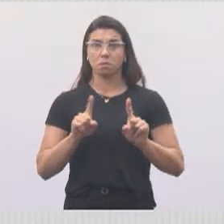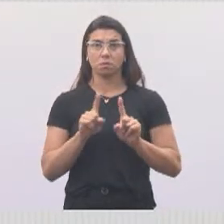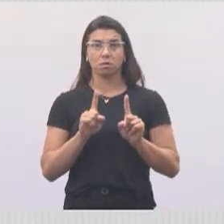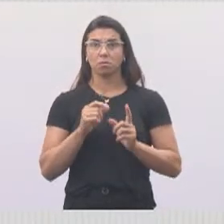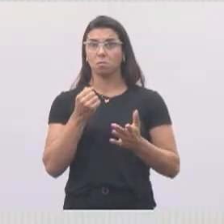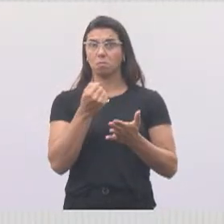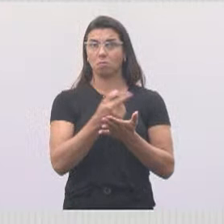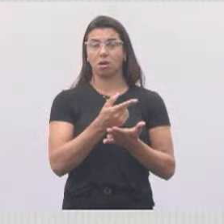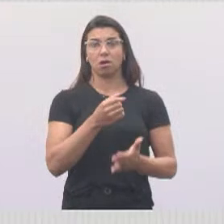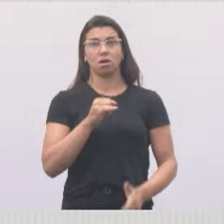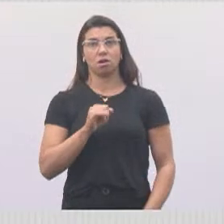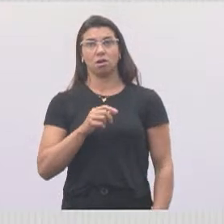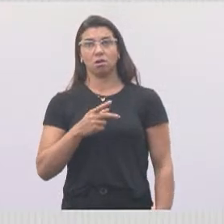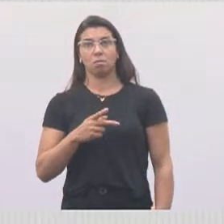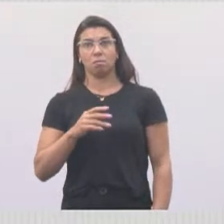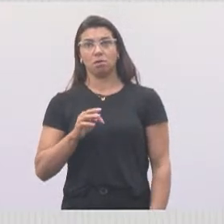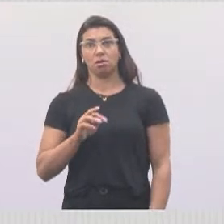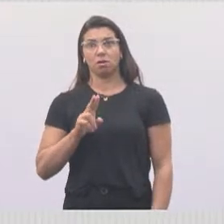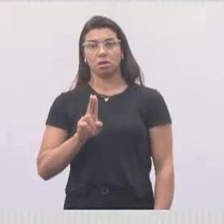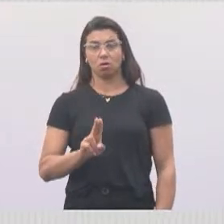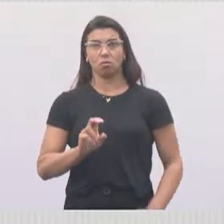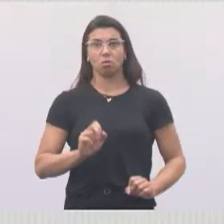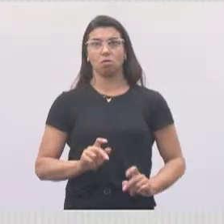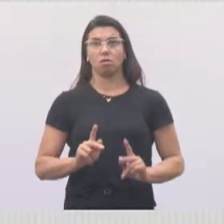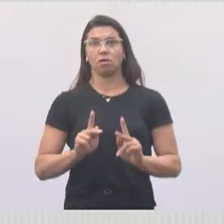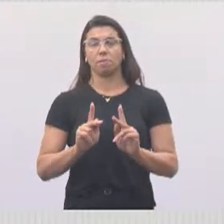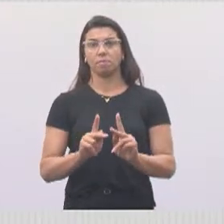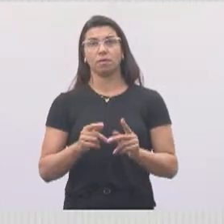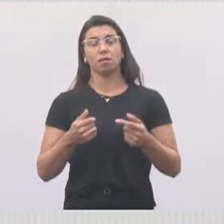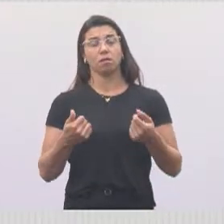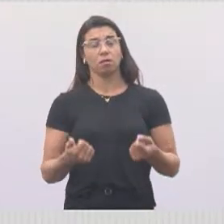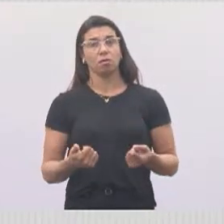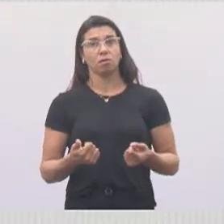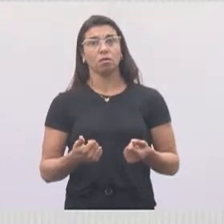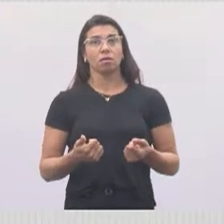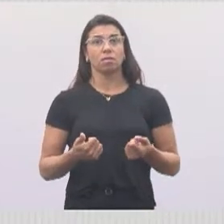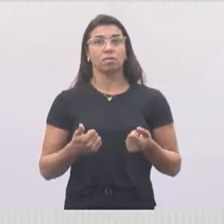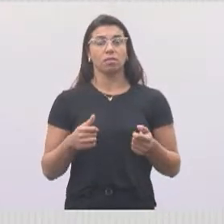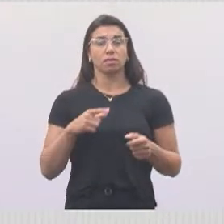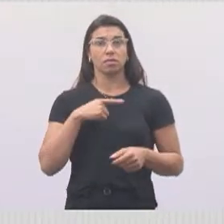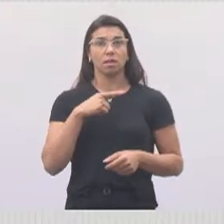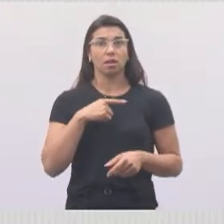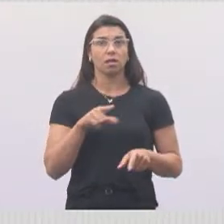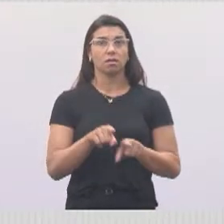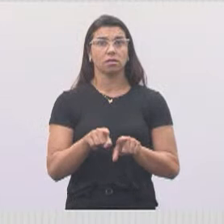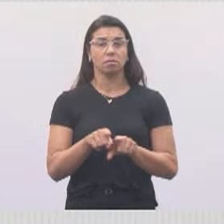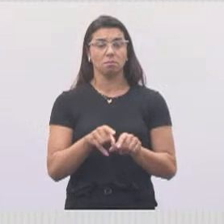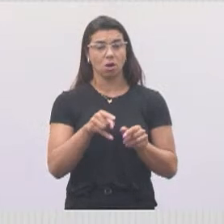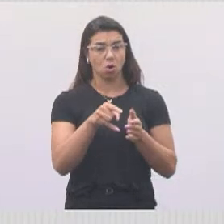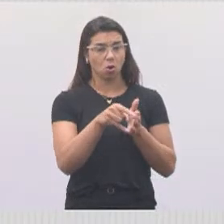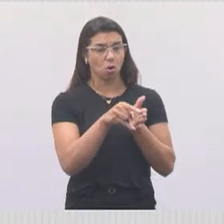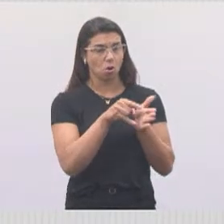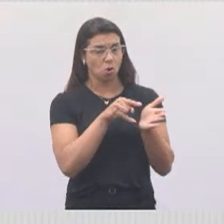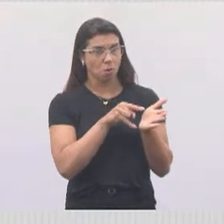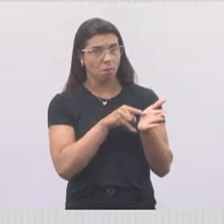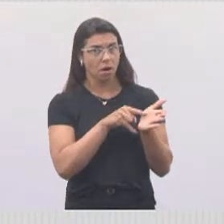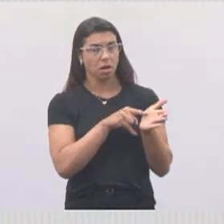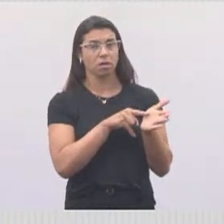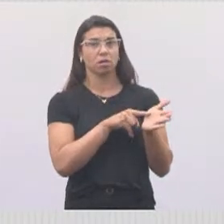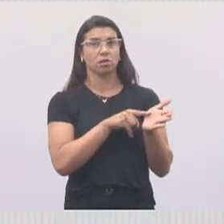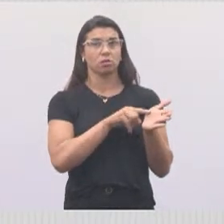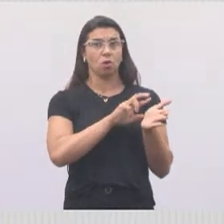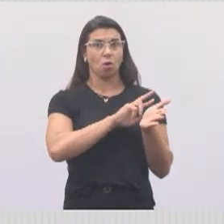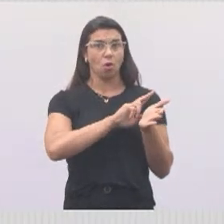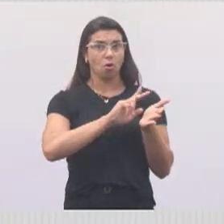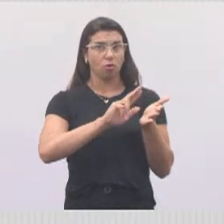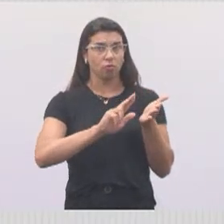os documentos que necessita. É como eu falei, tá, pessoal? É a pessoa para ser isenta, ela tem que ter apenas